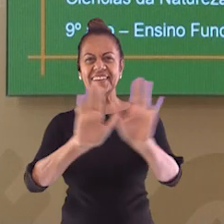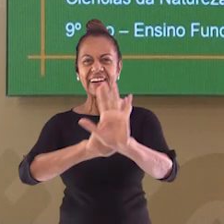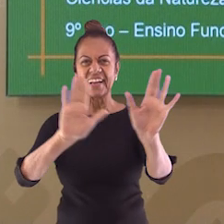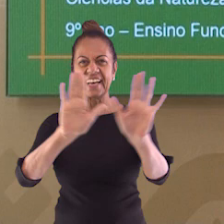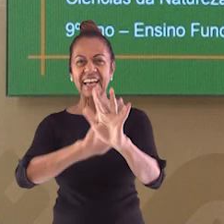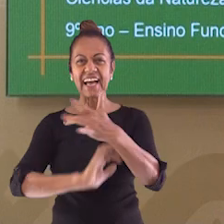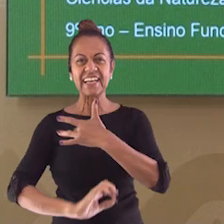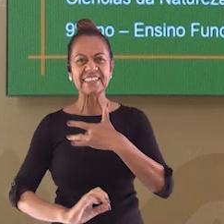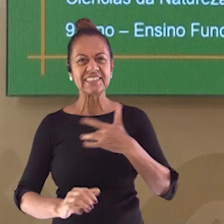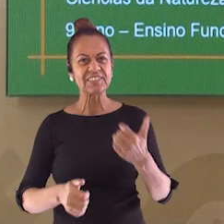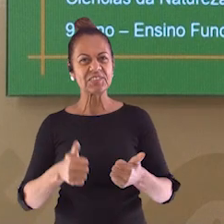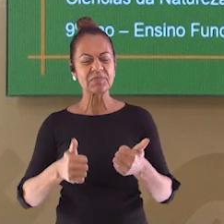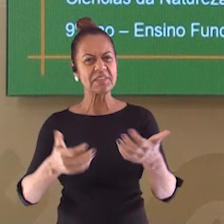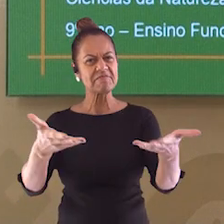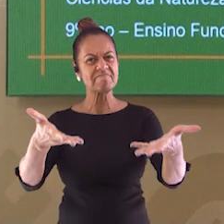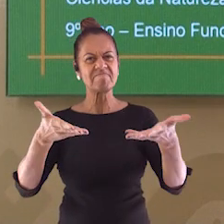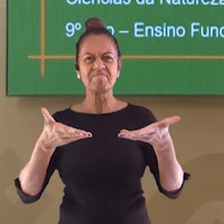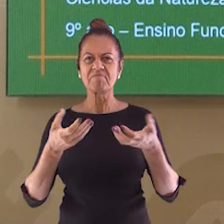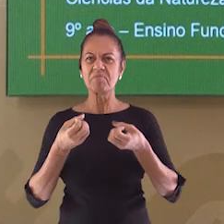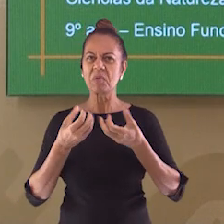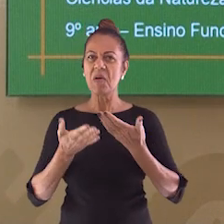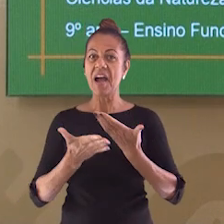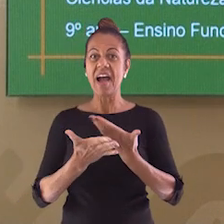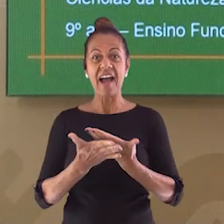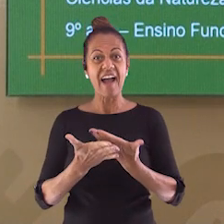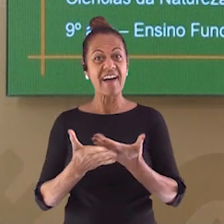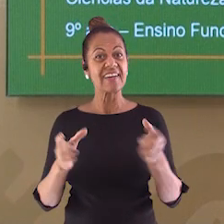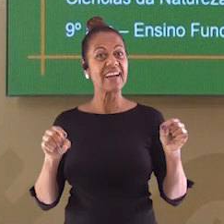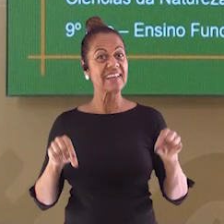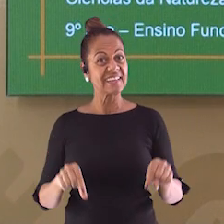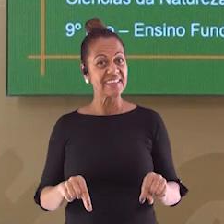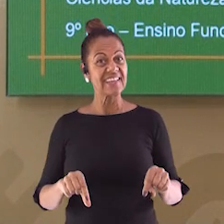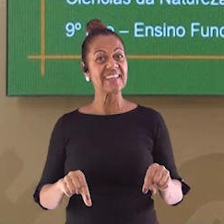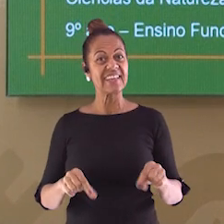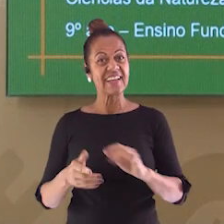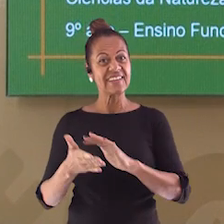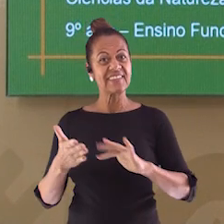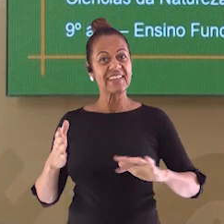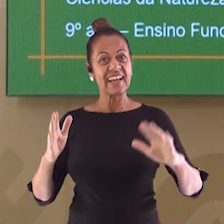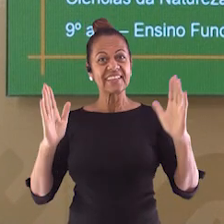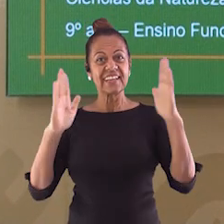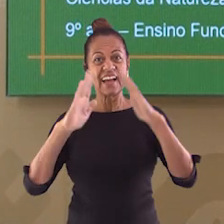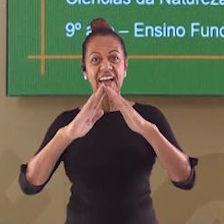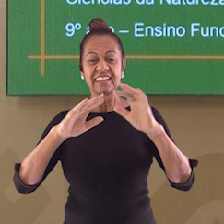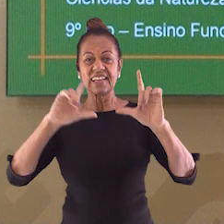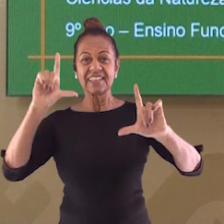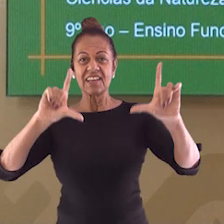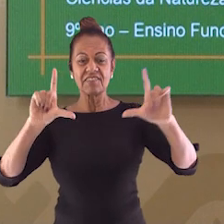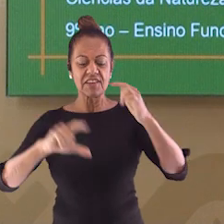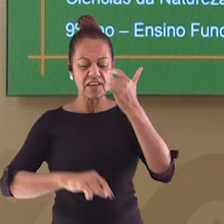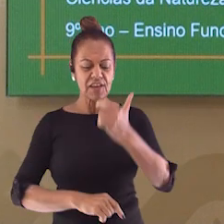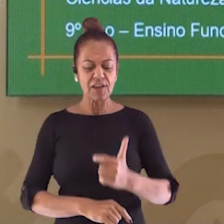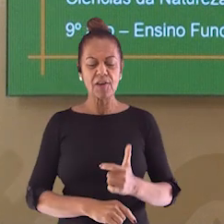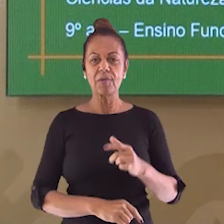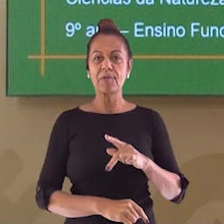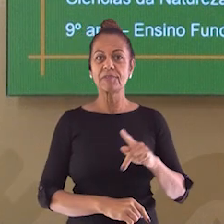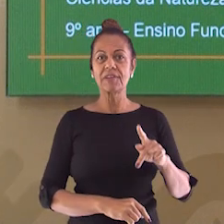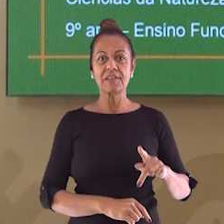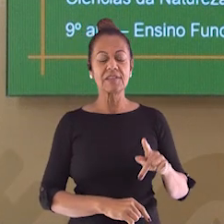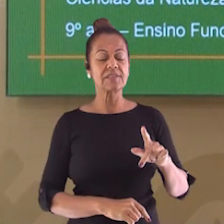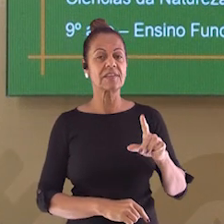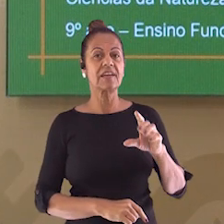Olá, tudo bem? Sejam bem-vindos a mais uma aula no Dever em Casa na TV. Eu sou a professora Cleidilene, da disciplina